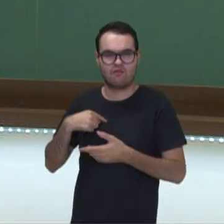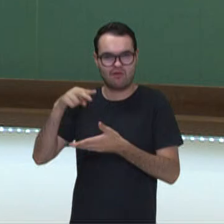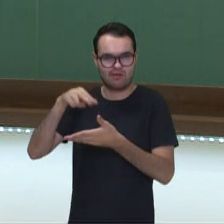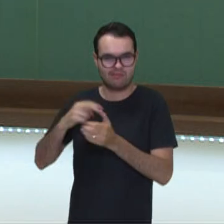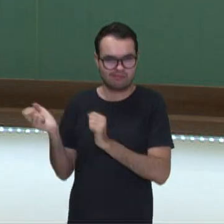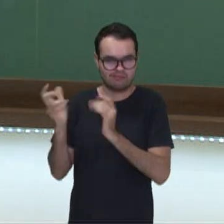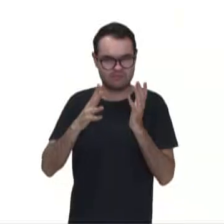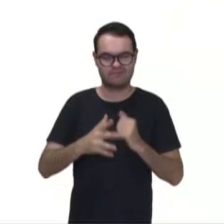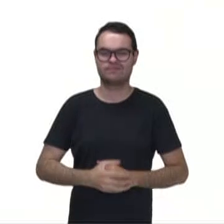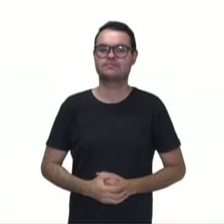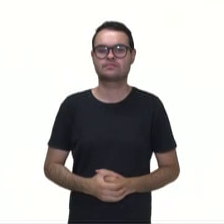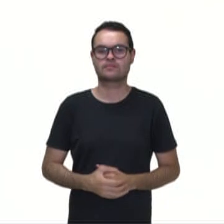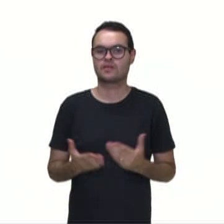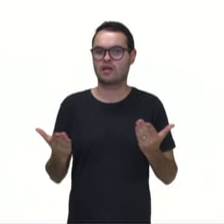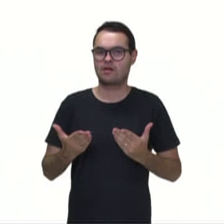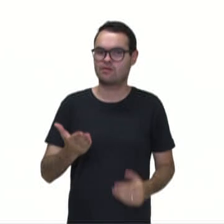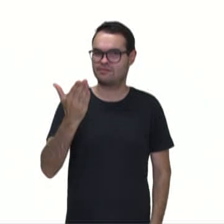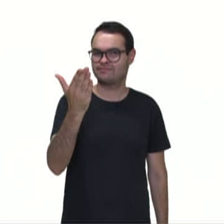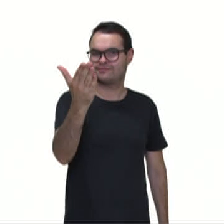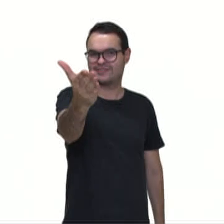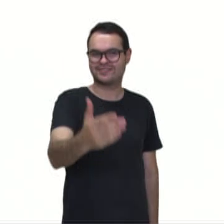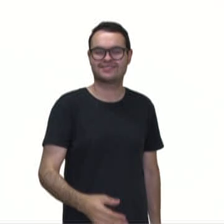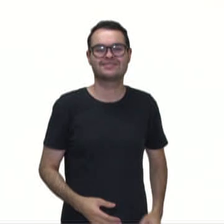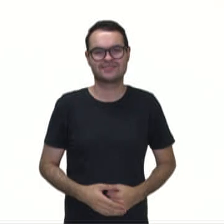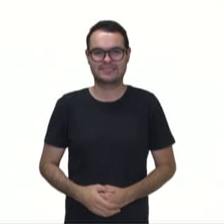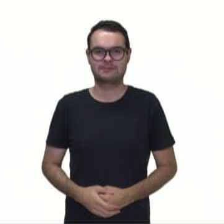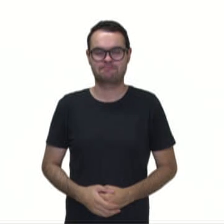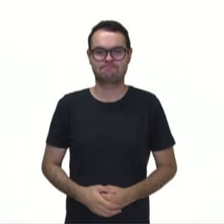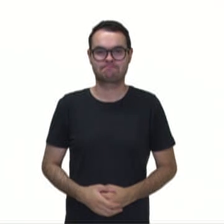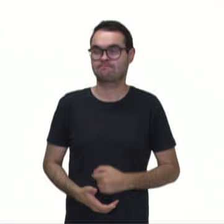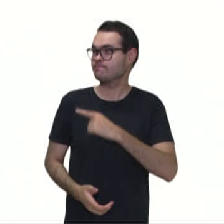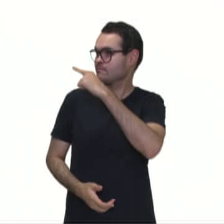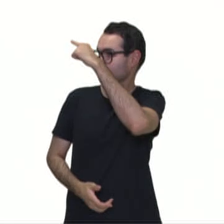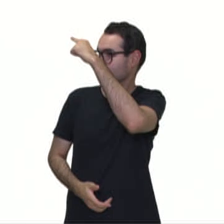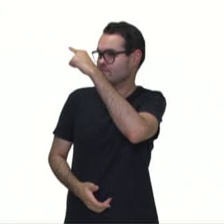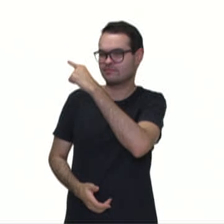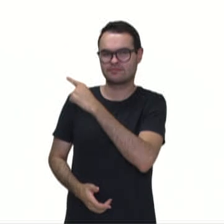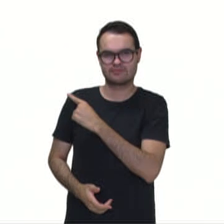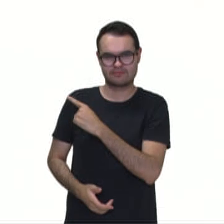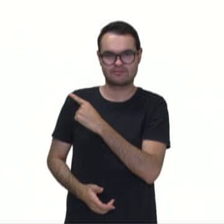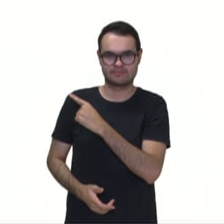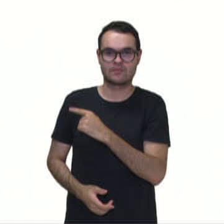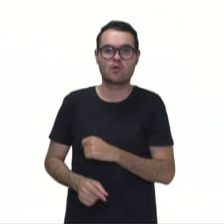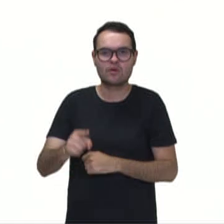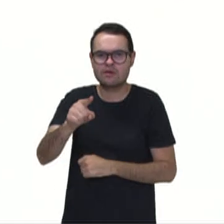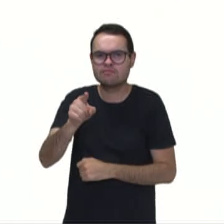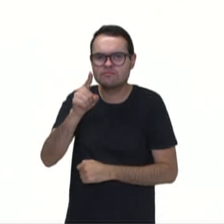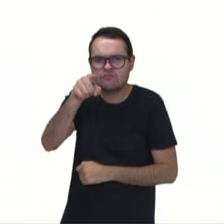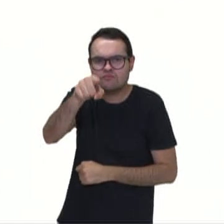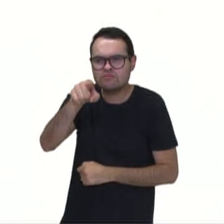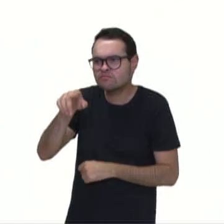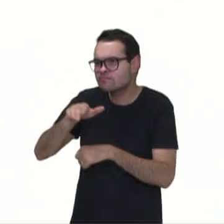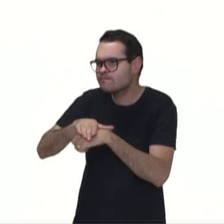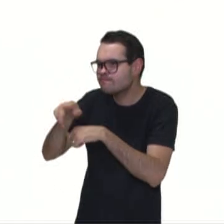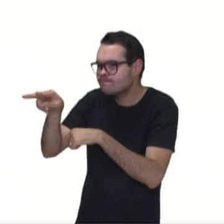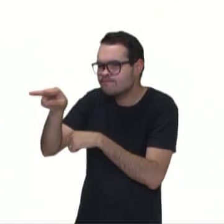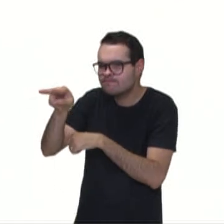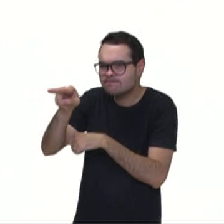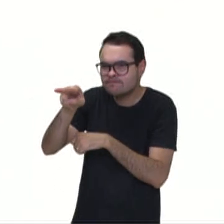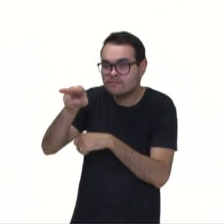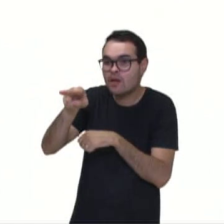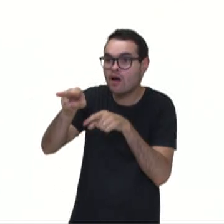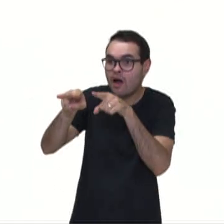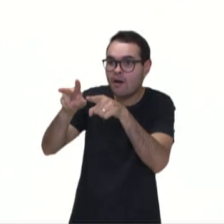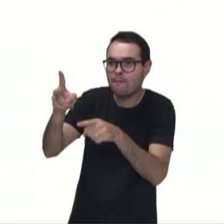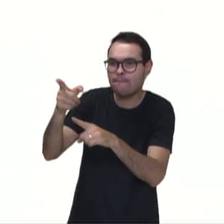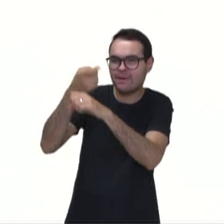vocês aqui, ó. Agora é a sua vez. Observe alguma situação do seu cotidiano e transforme em uma crônica de até